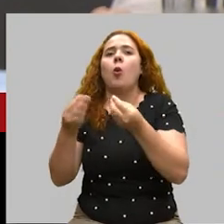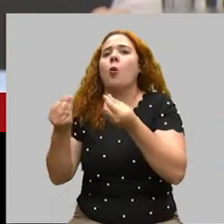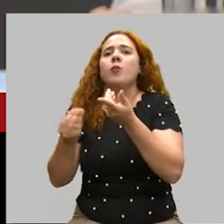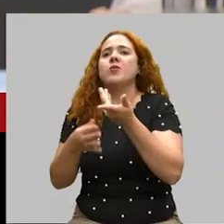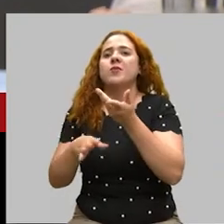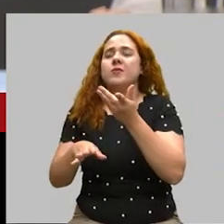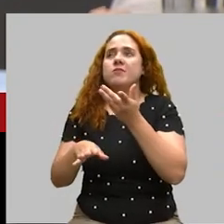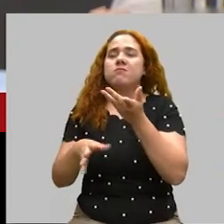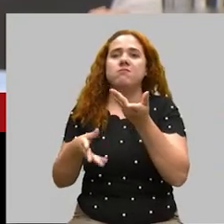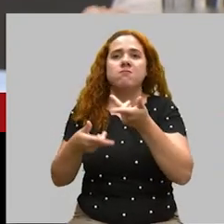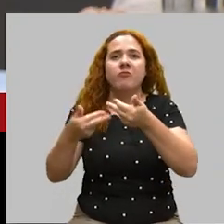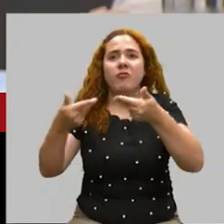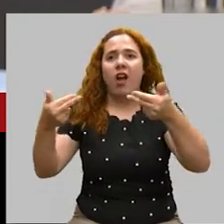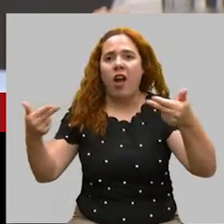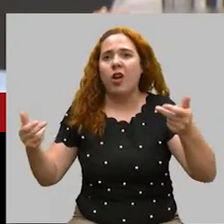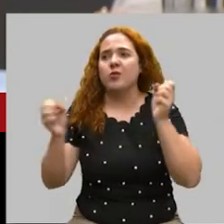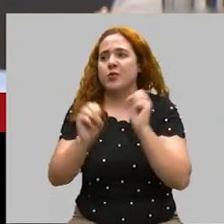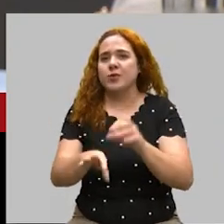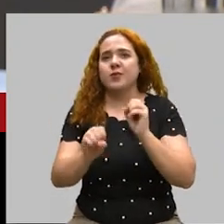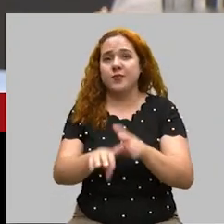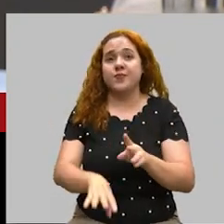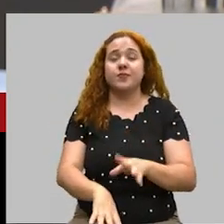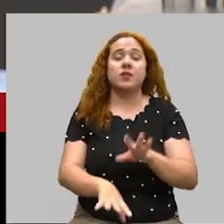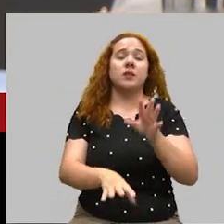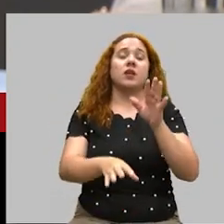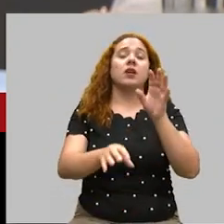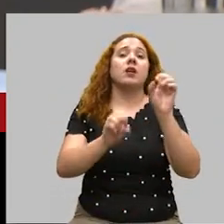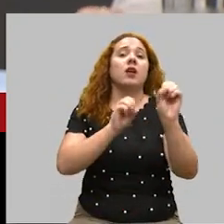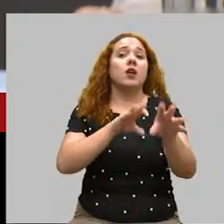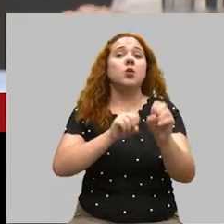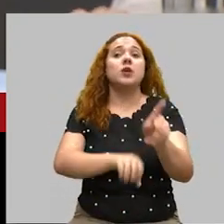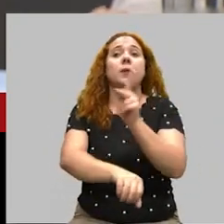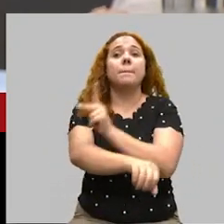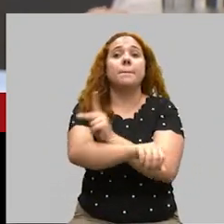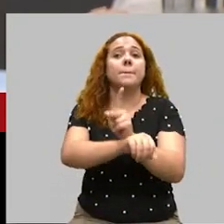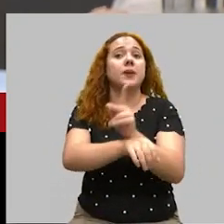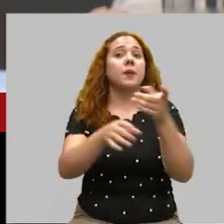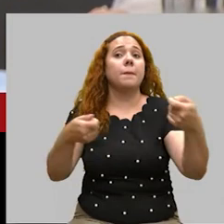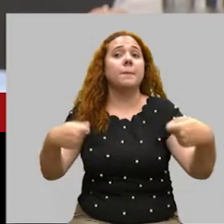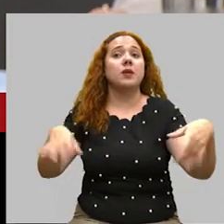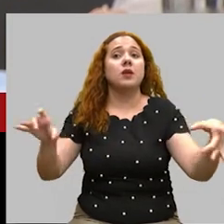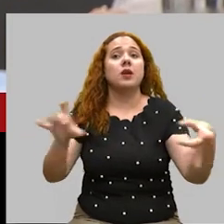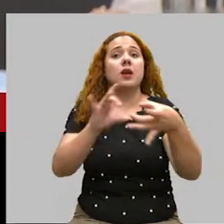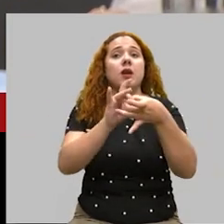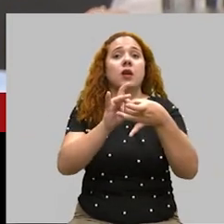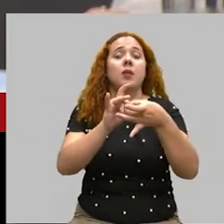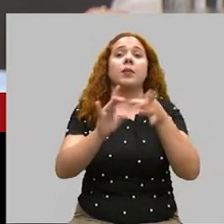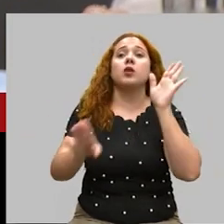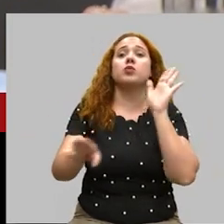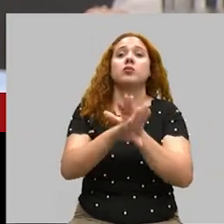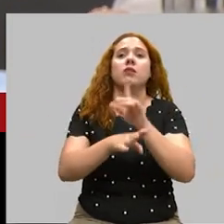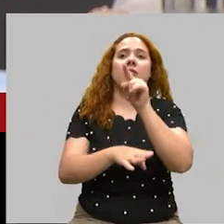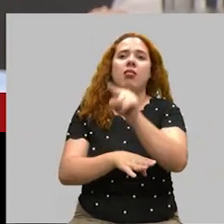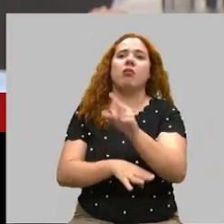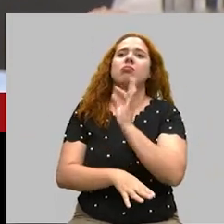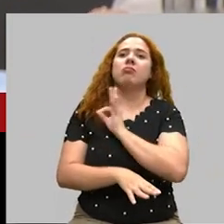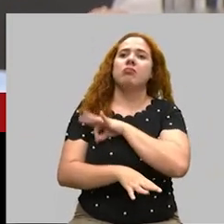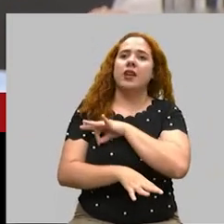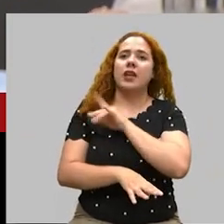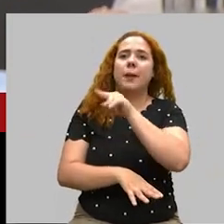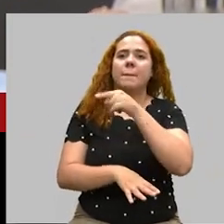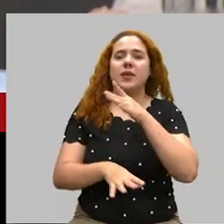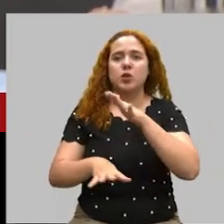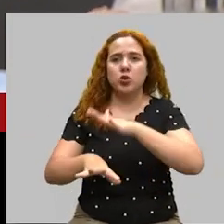a educação e a pedagogia já tinha que est integrada a uma política de assistência técnica extensão Rural né uma coisa